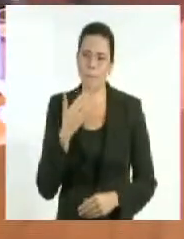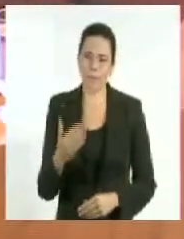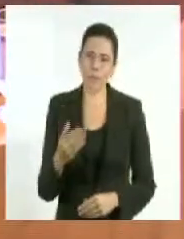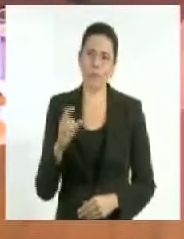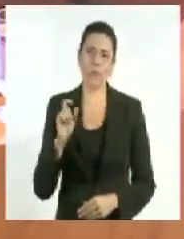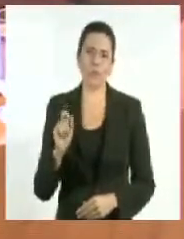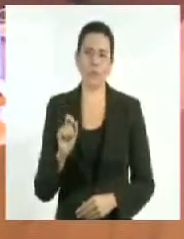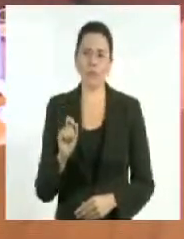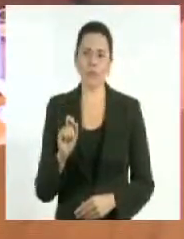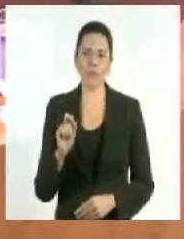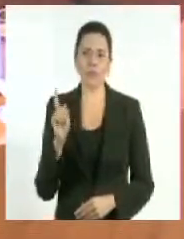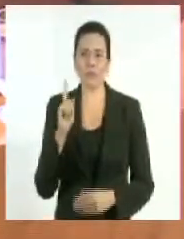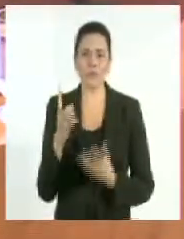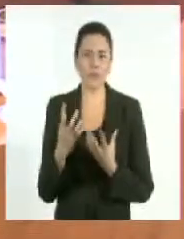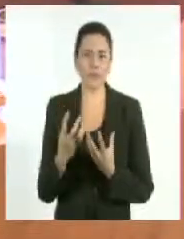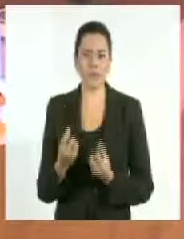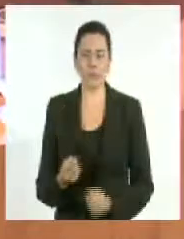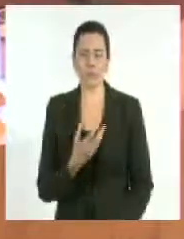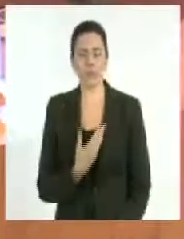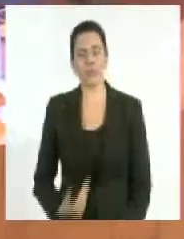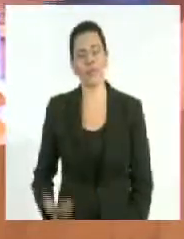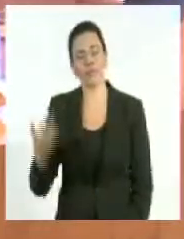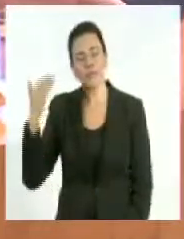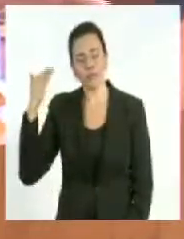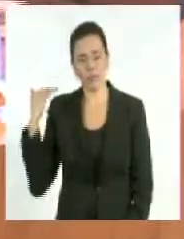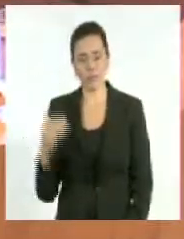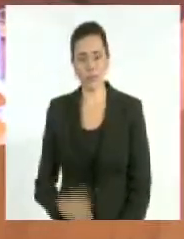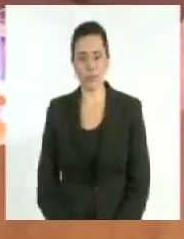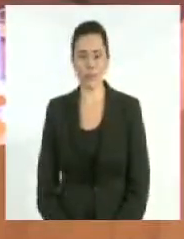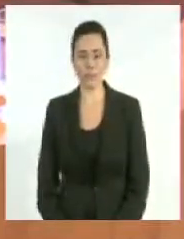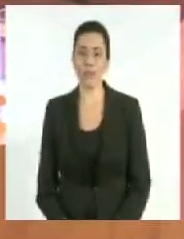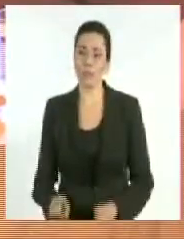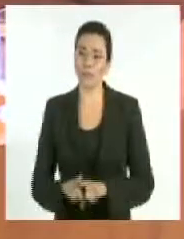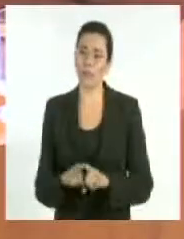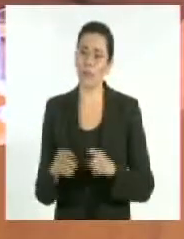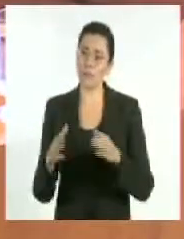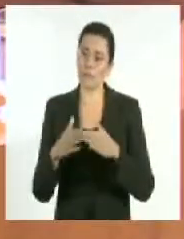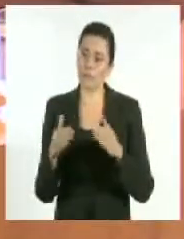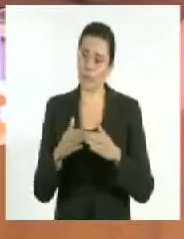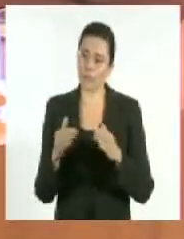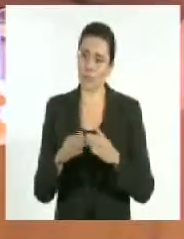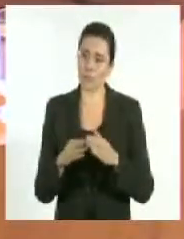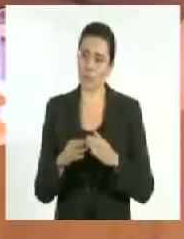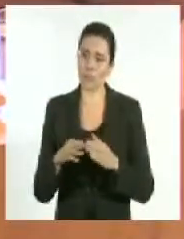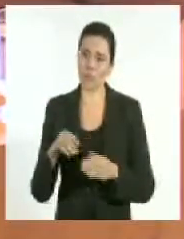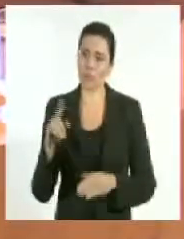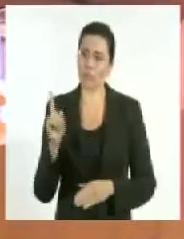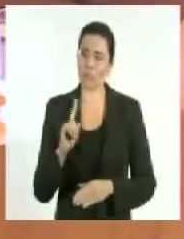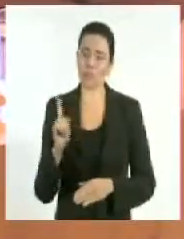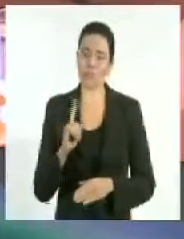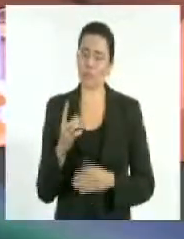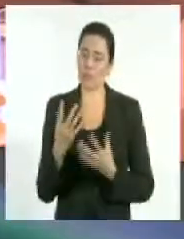anteriores e de demandas que não estão sendo atendidas nesse governo.